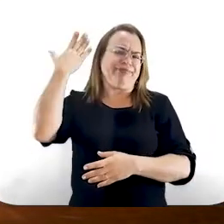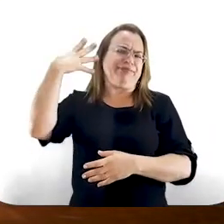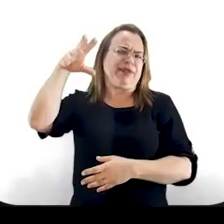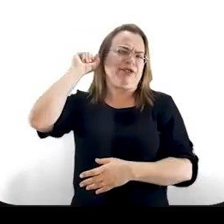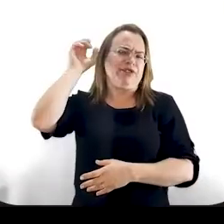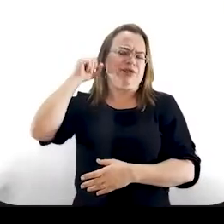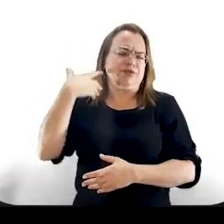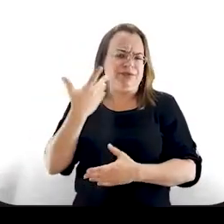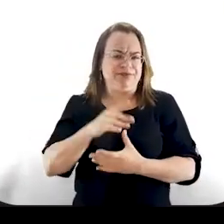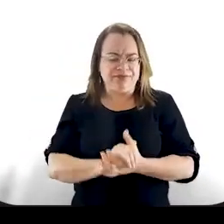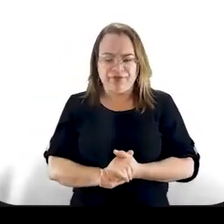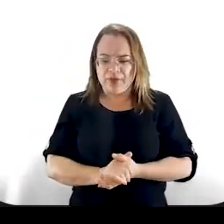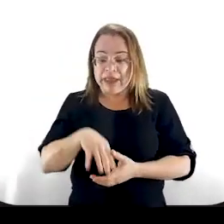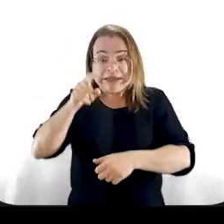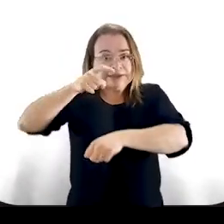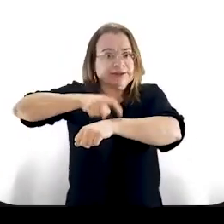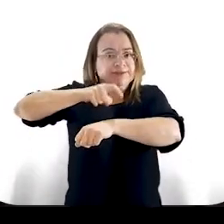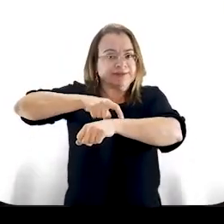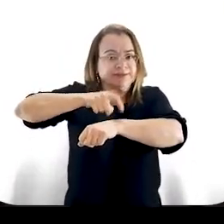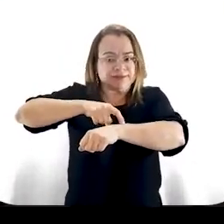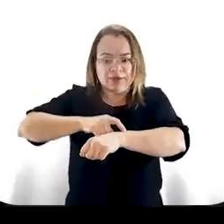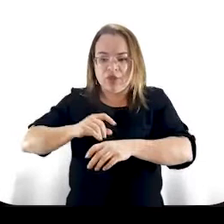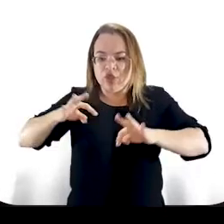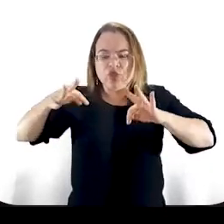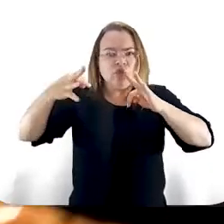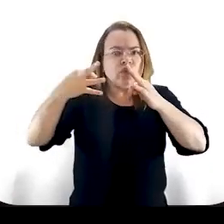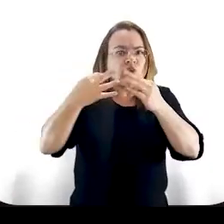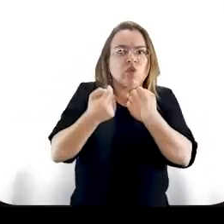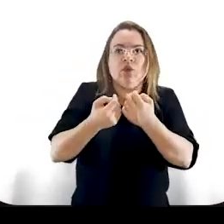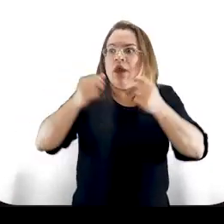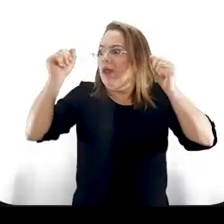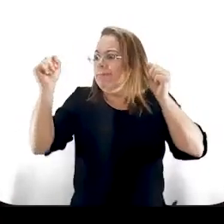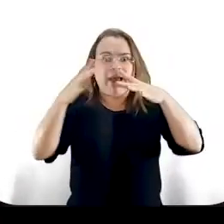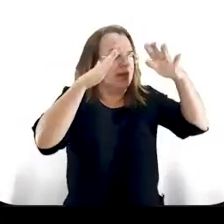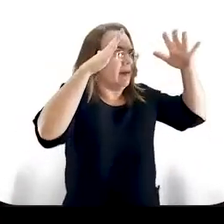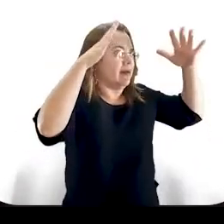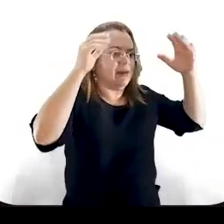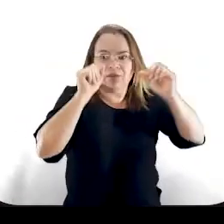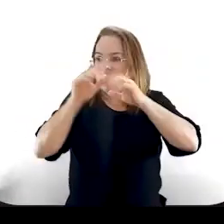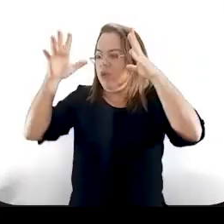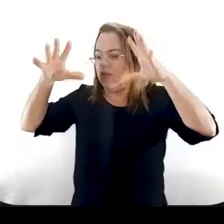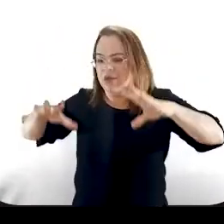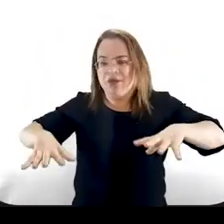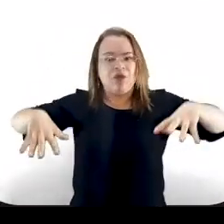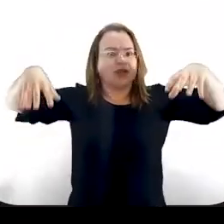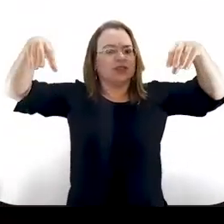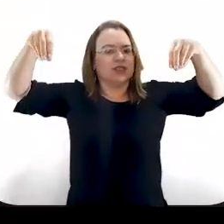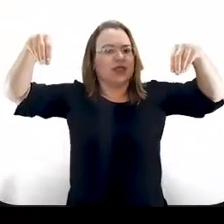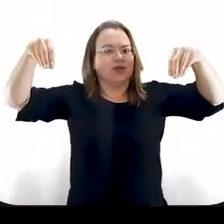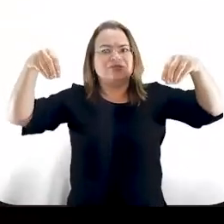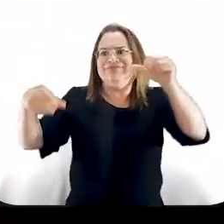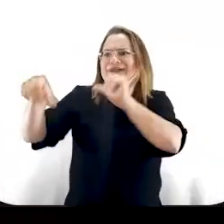casa. E nessa hora, tudo se encantou. O castelo onde ela morava